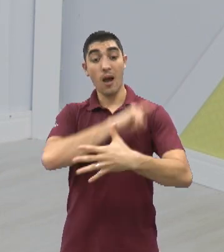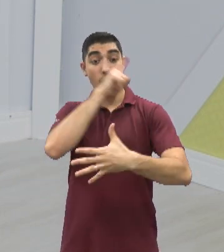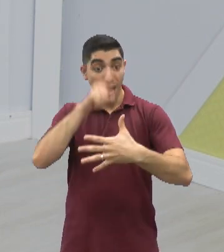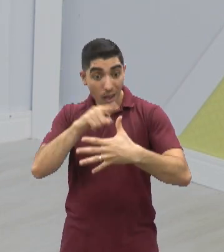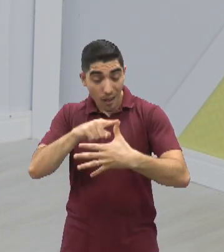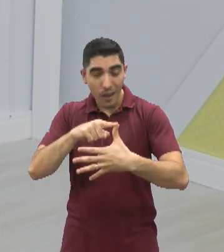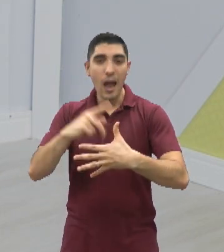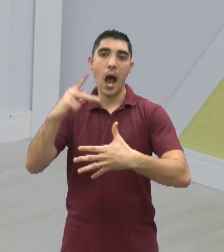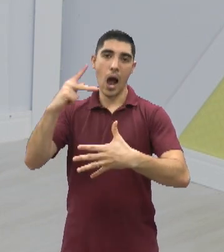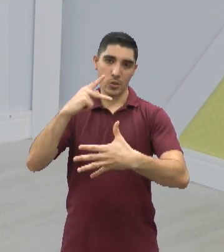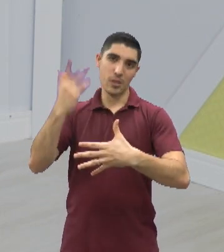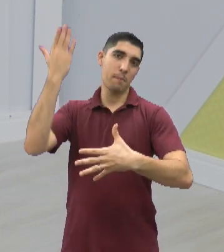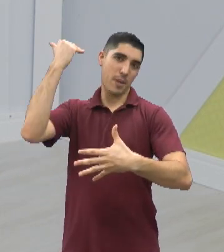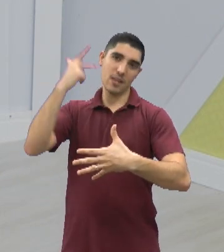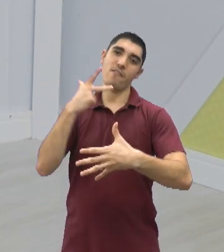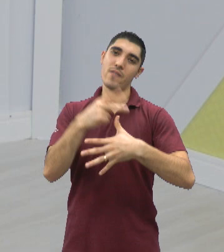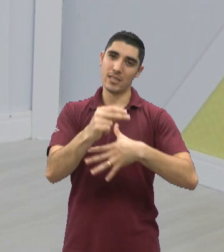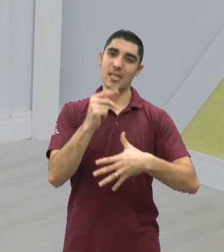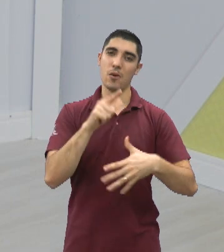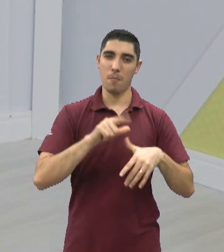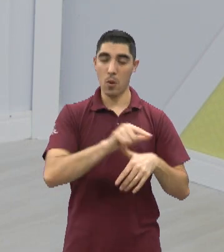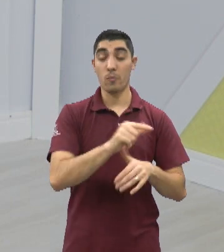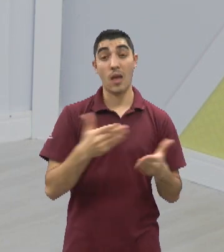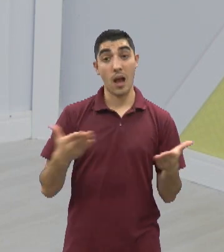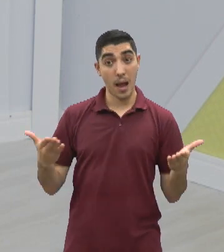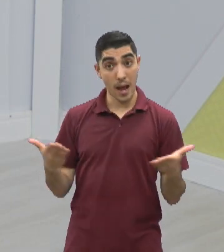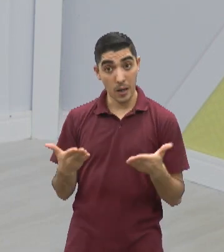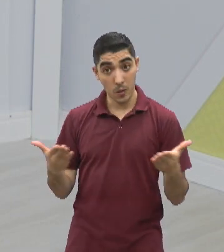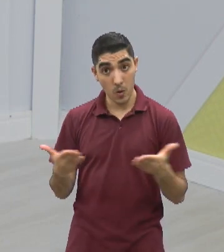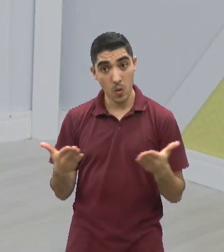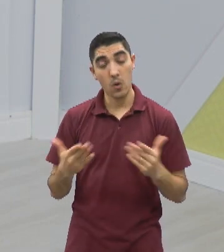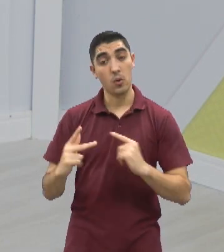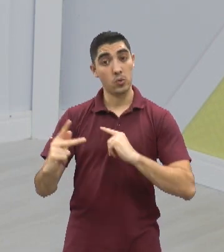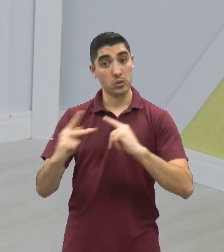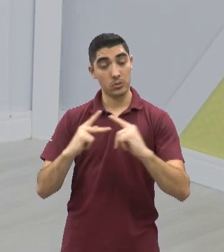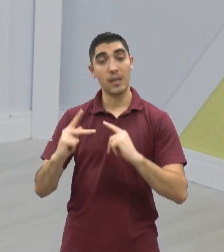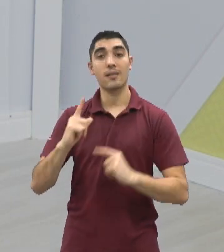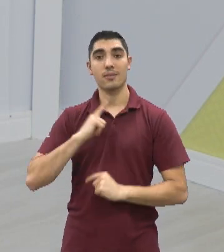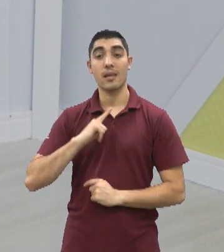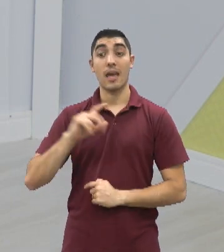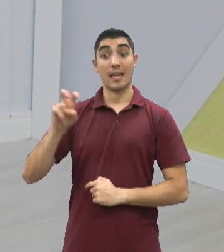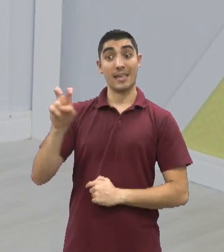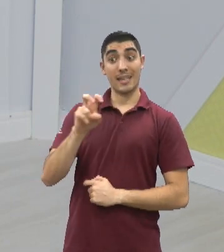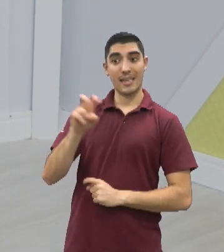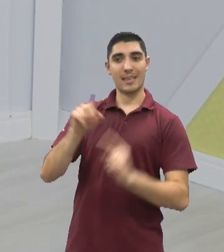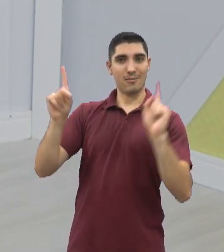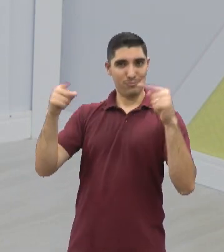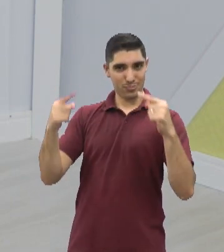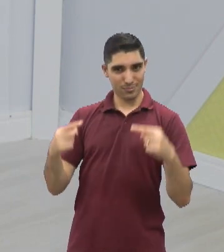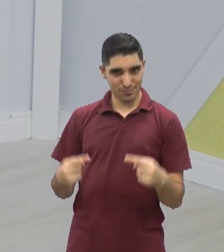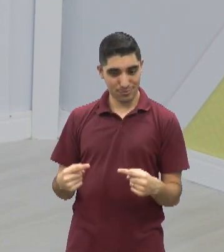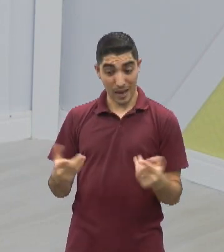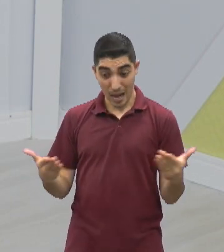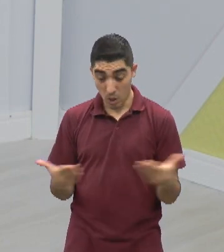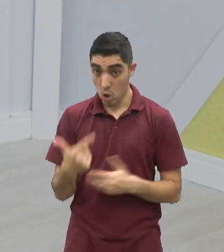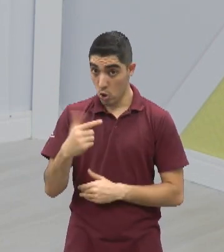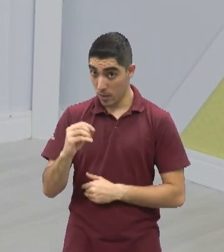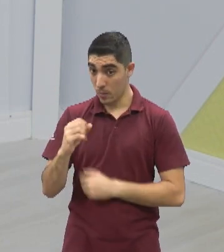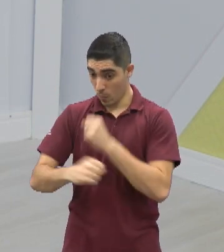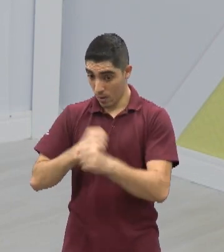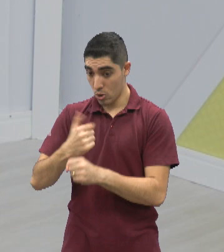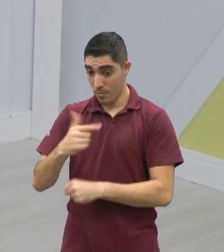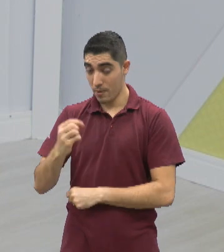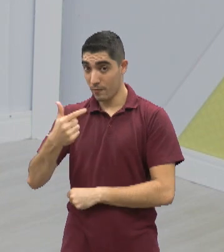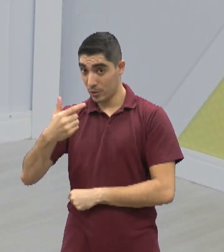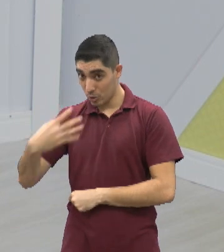5ª contra o Bauru. Hoje o São José volta à quadra pela 5ª rodada desta temporada 24 e 25, vai enfrentar